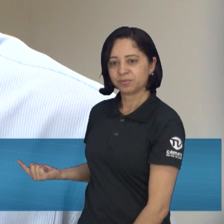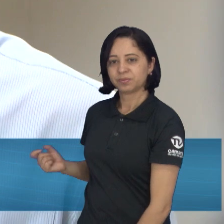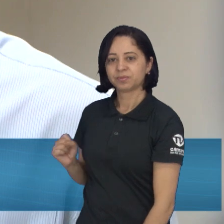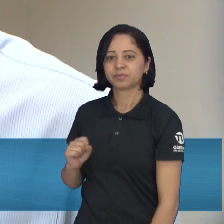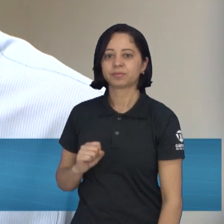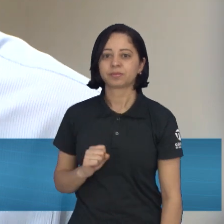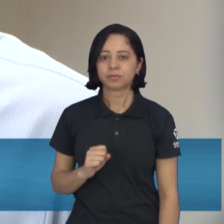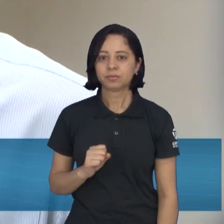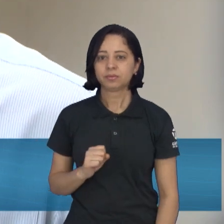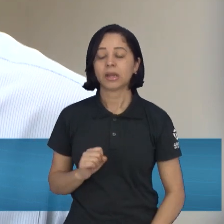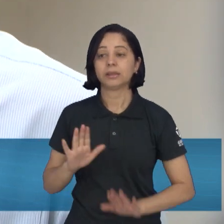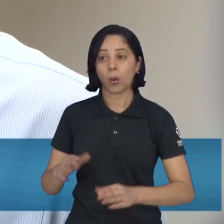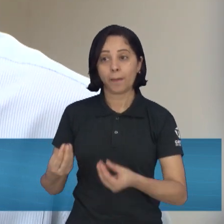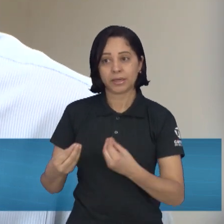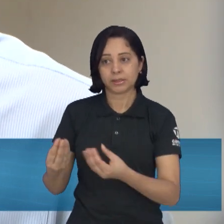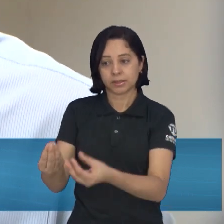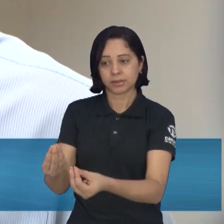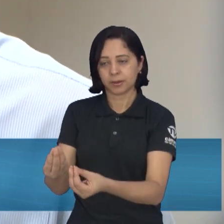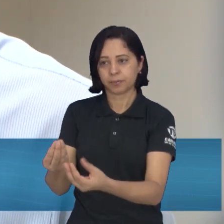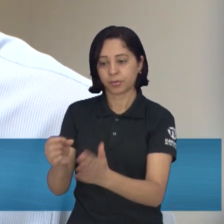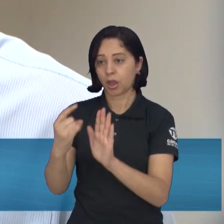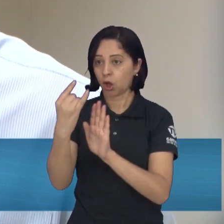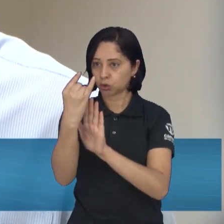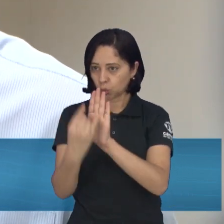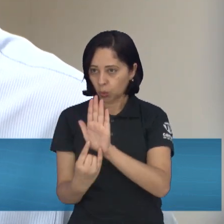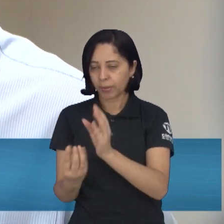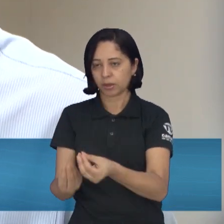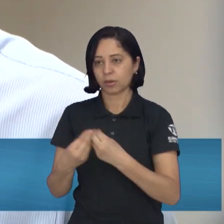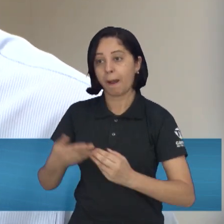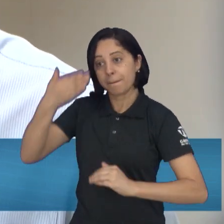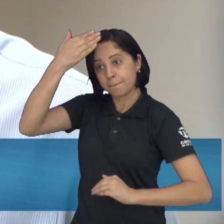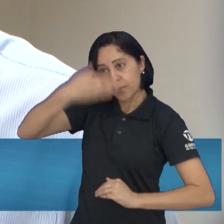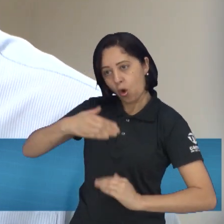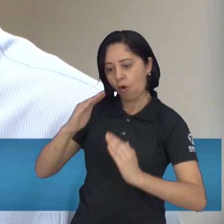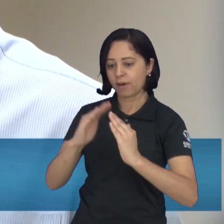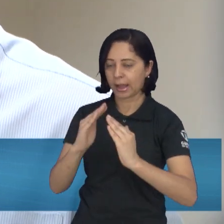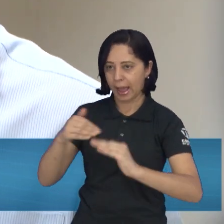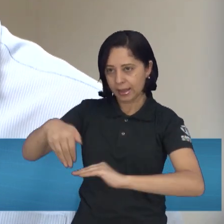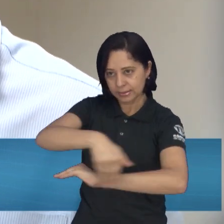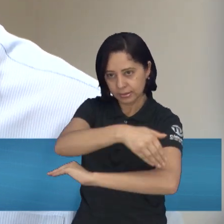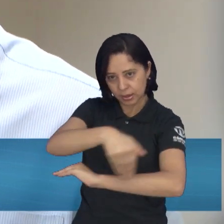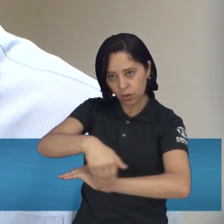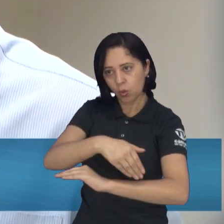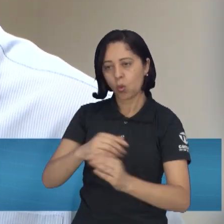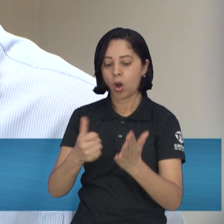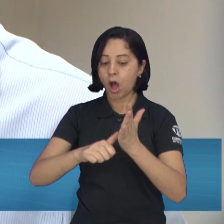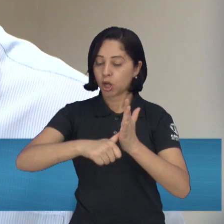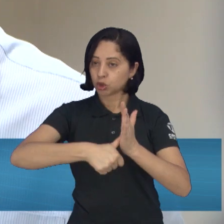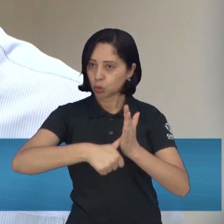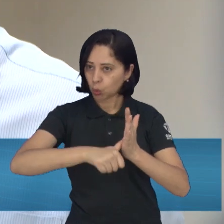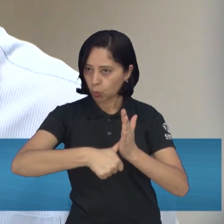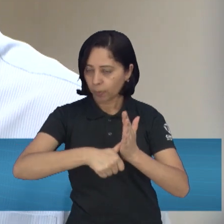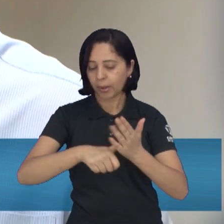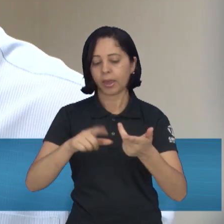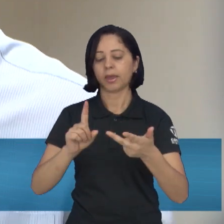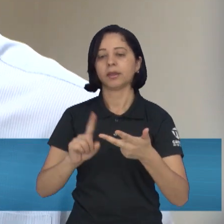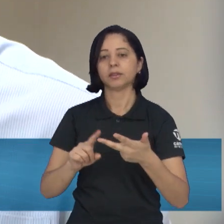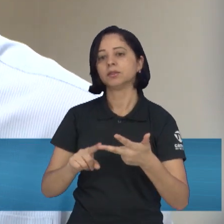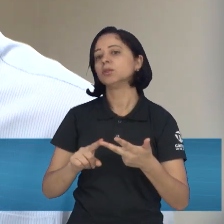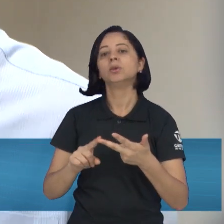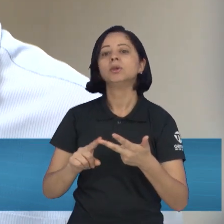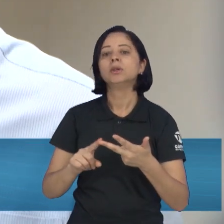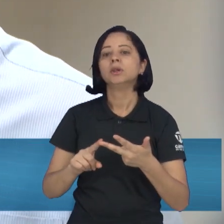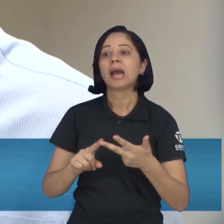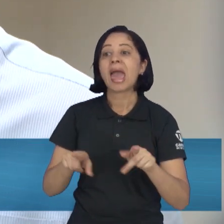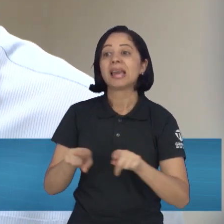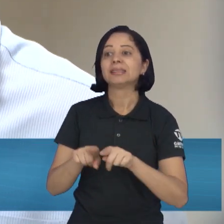sexta. Né? E aí tem que trazer comprovante de residência, um documento com foto, né? E aí, isso, por exemplo, é uma